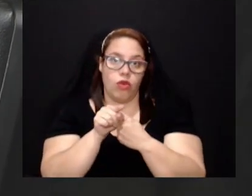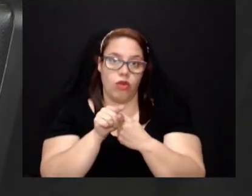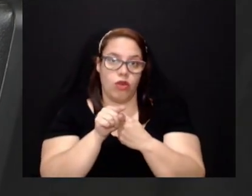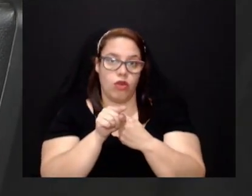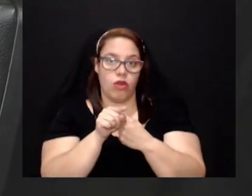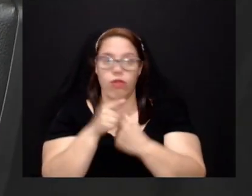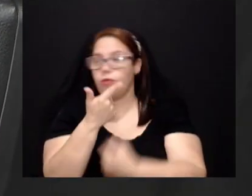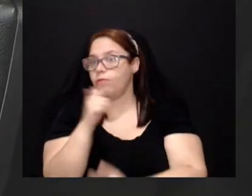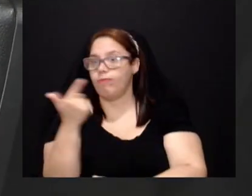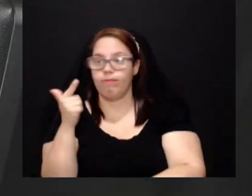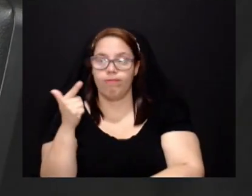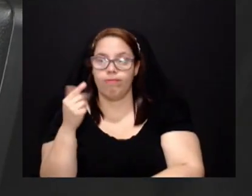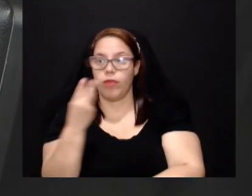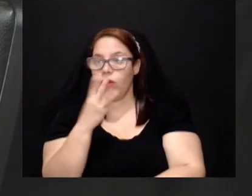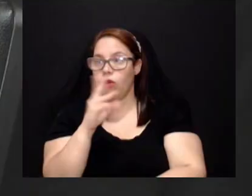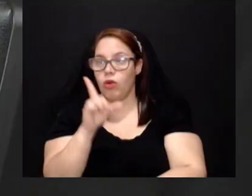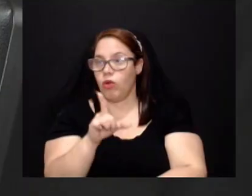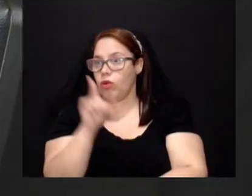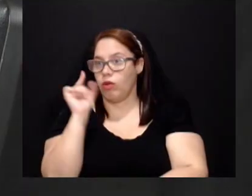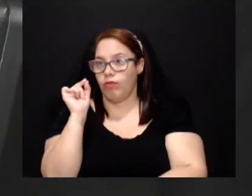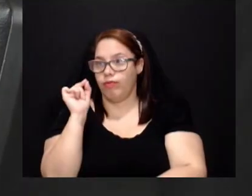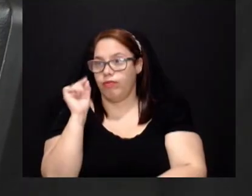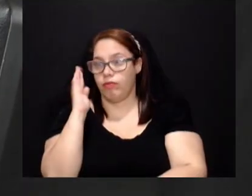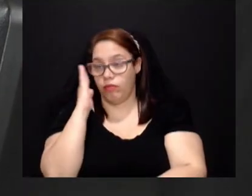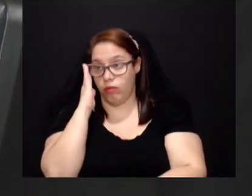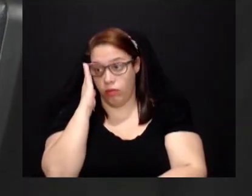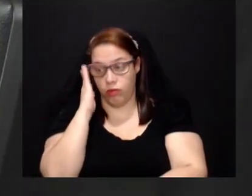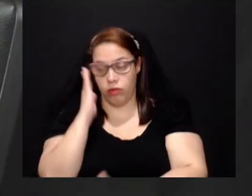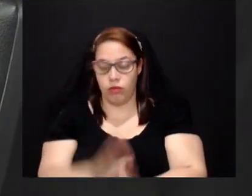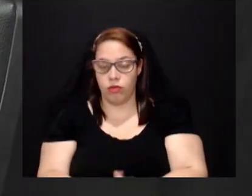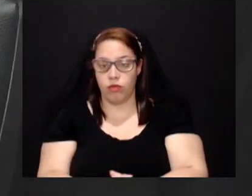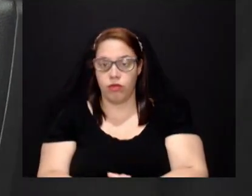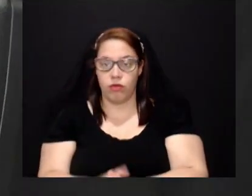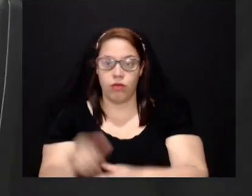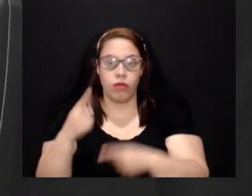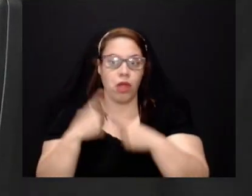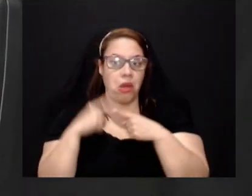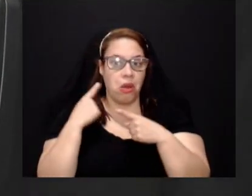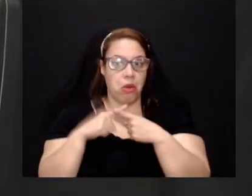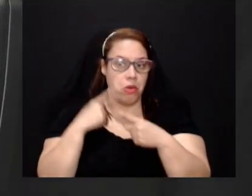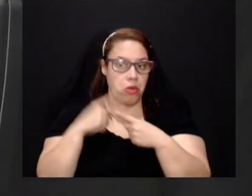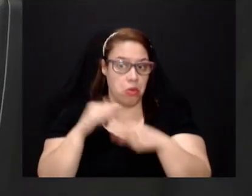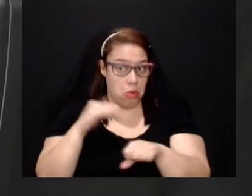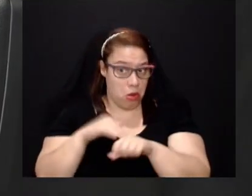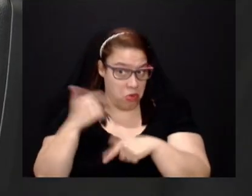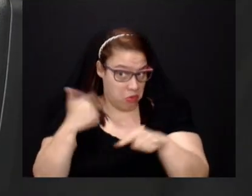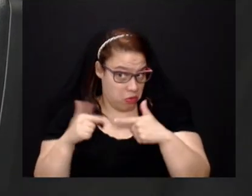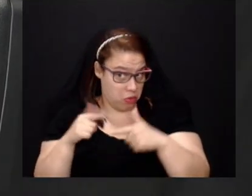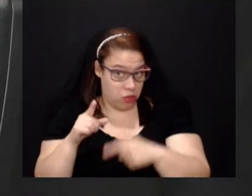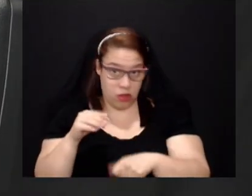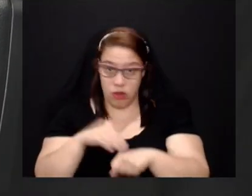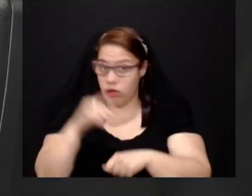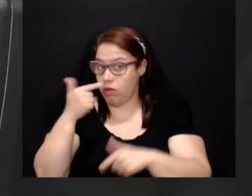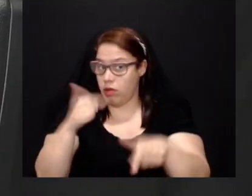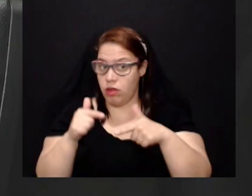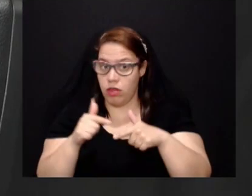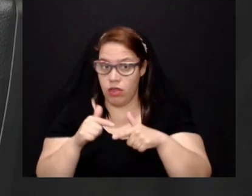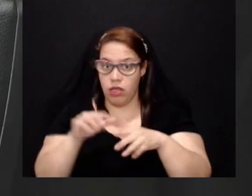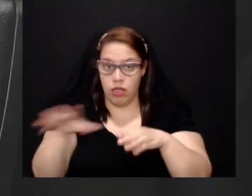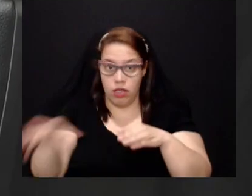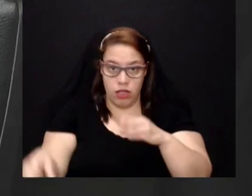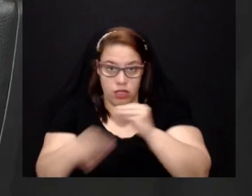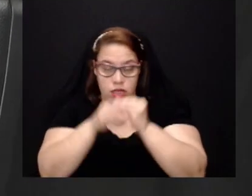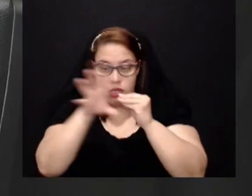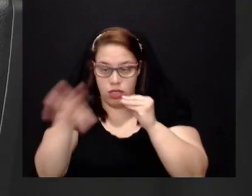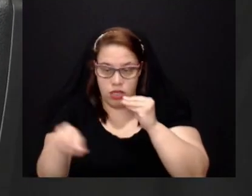uma terceira opção, né? Porque é mais um trabalho. Não, não é mais um trabalho, é incorporar nas